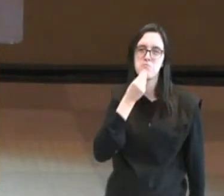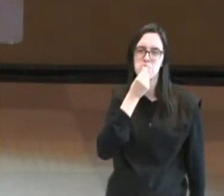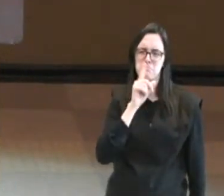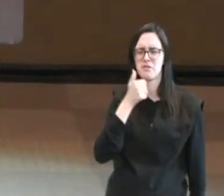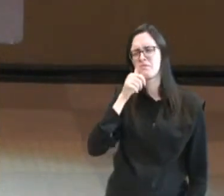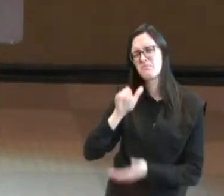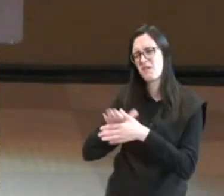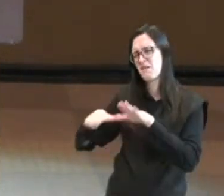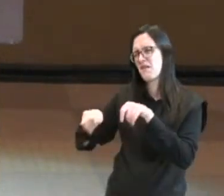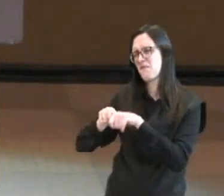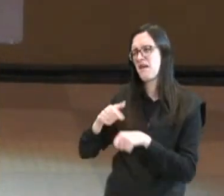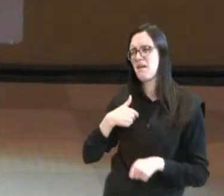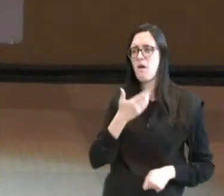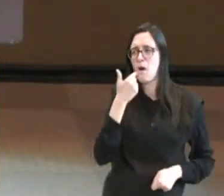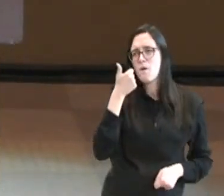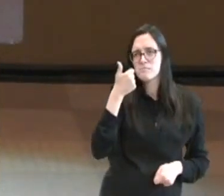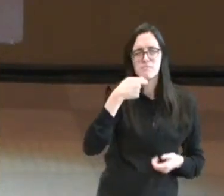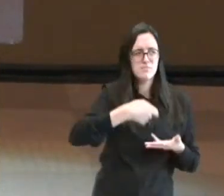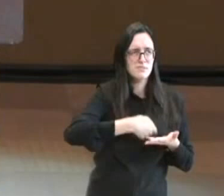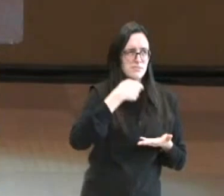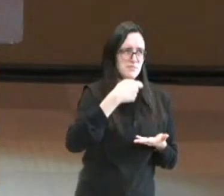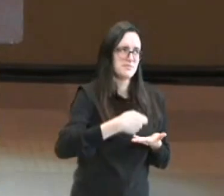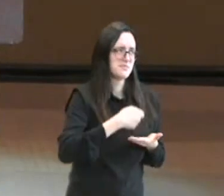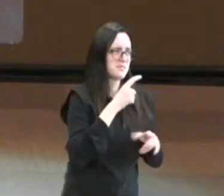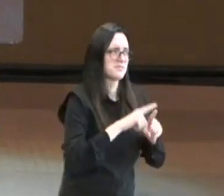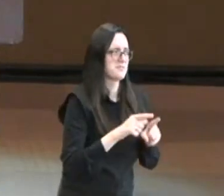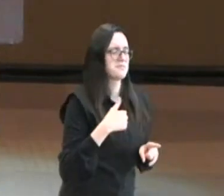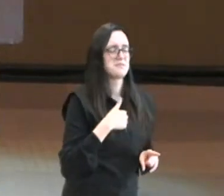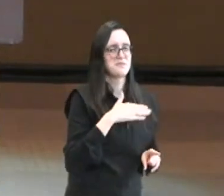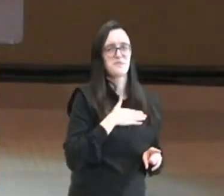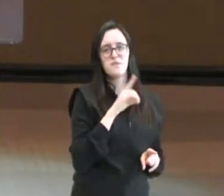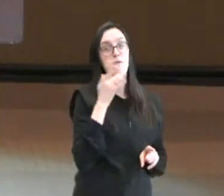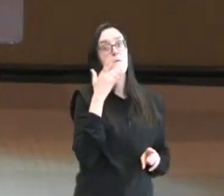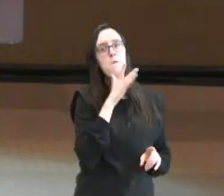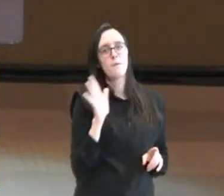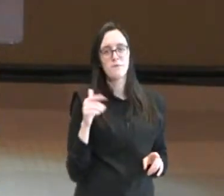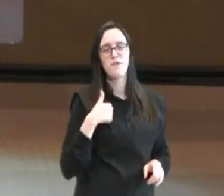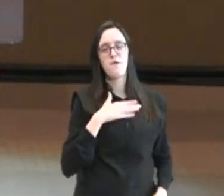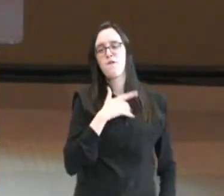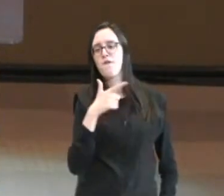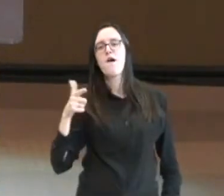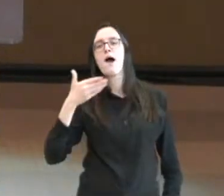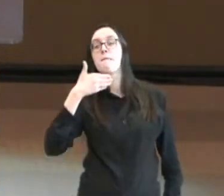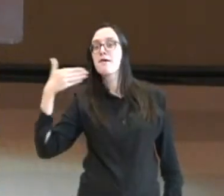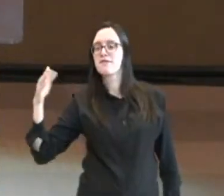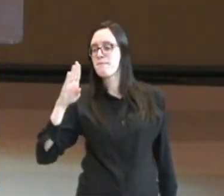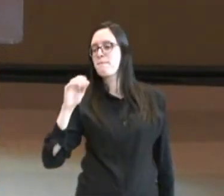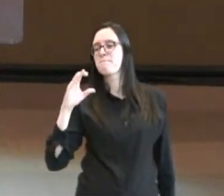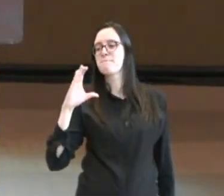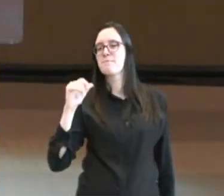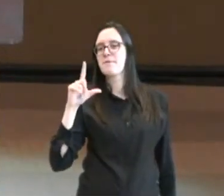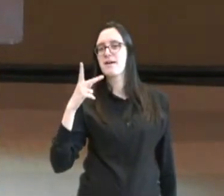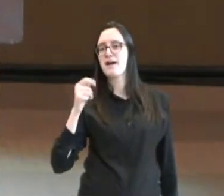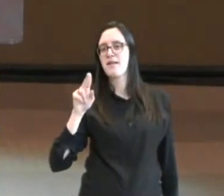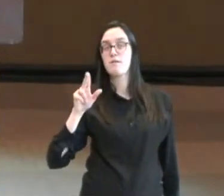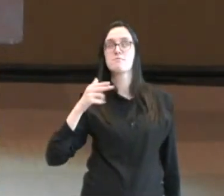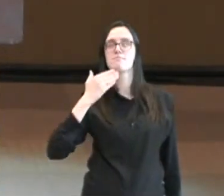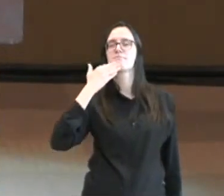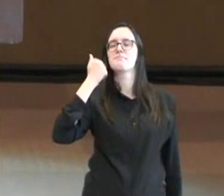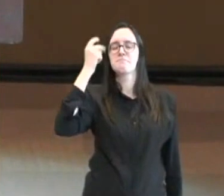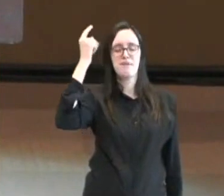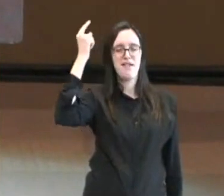esposa faz, eu como, mas não acho muito gostoso. Acho um bacalhau mais gostoso, né? Bem mais